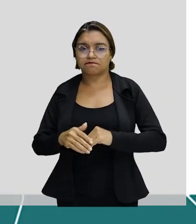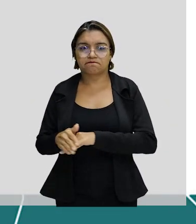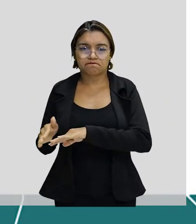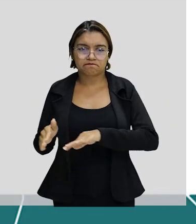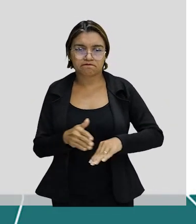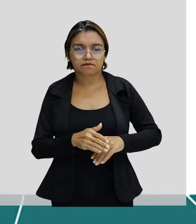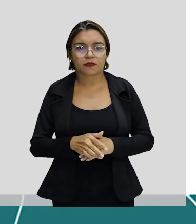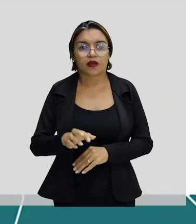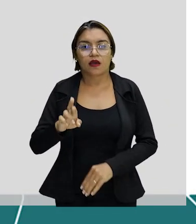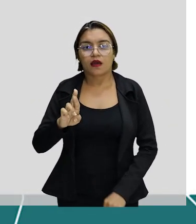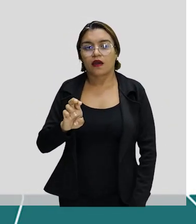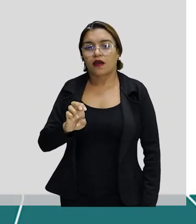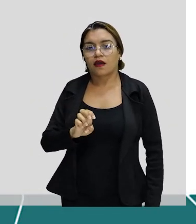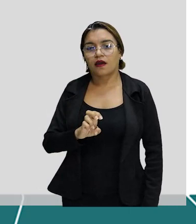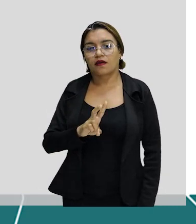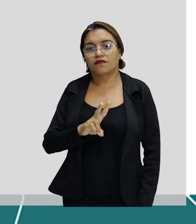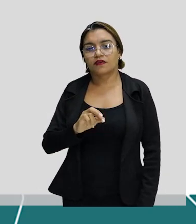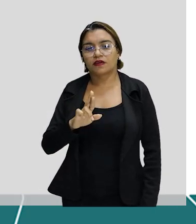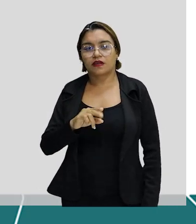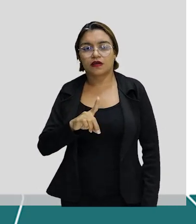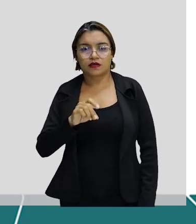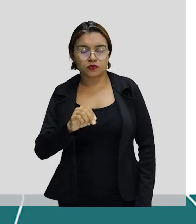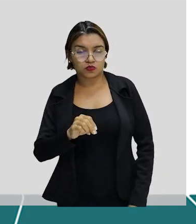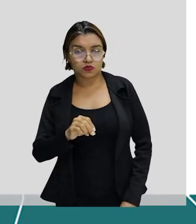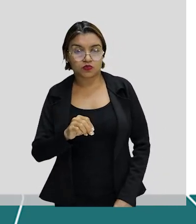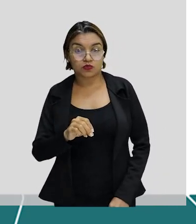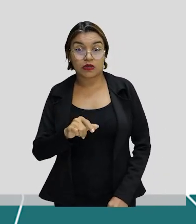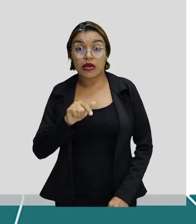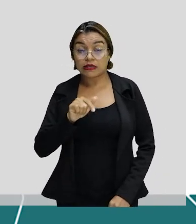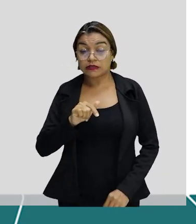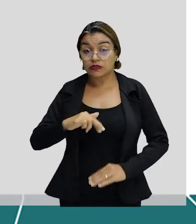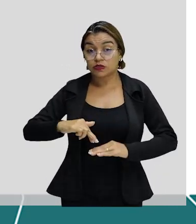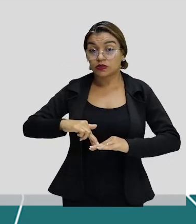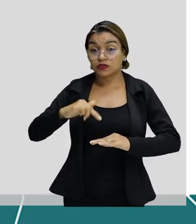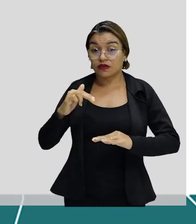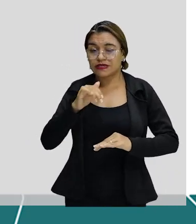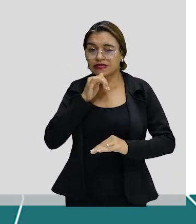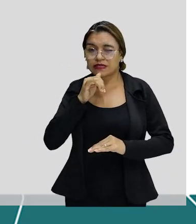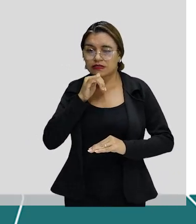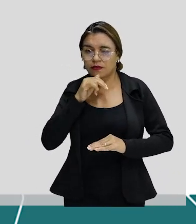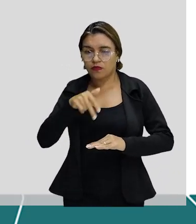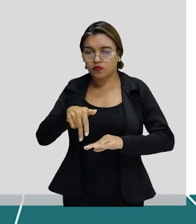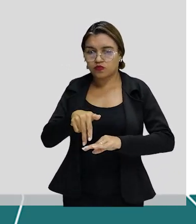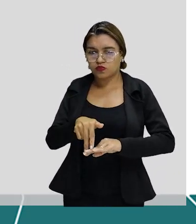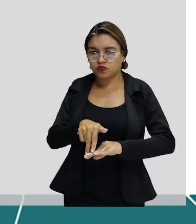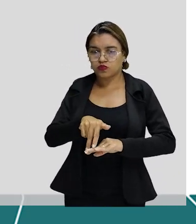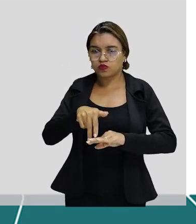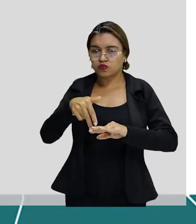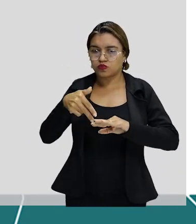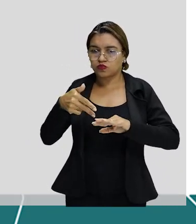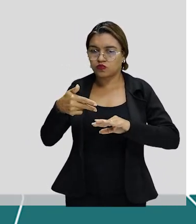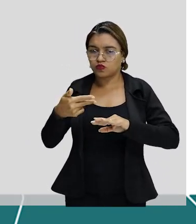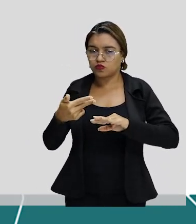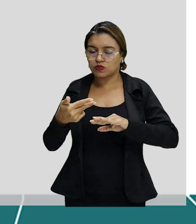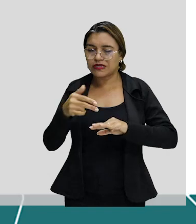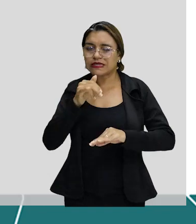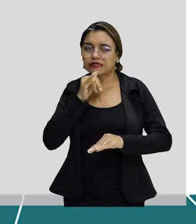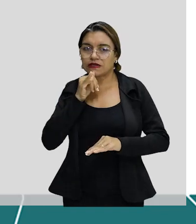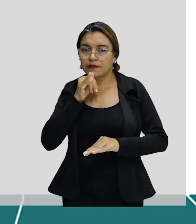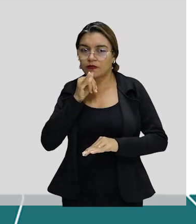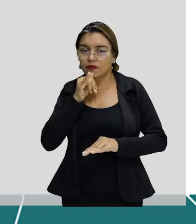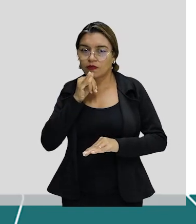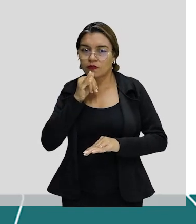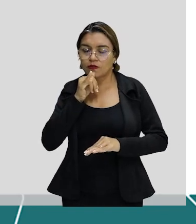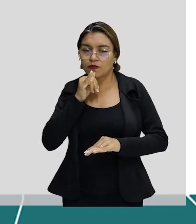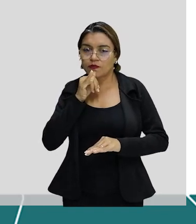revirado nesse grupo os saltos devem ser iniciados de costa para água mas realizados para a frente tá aqui